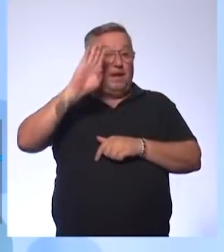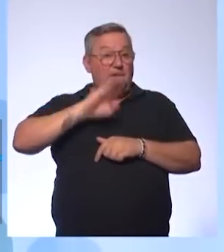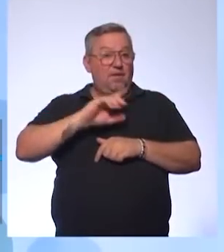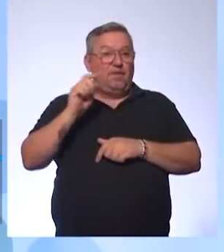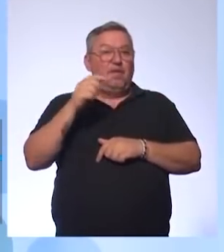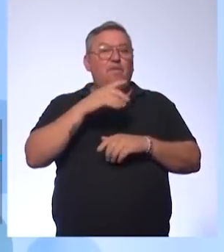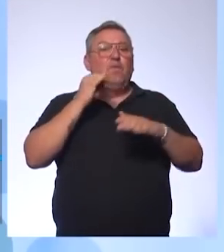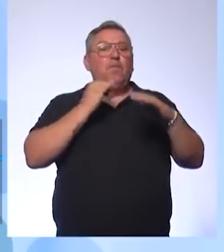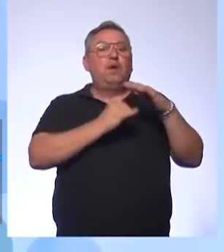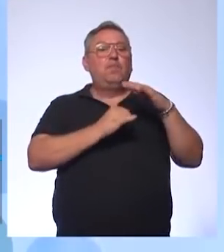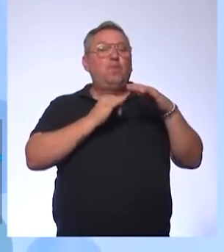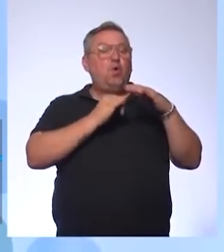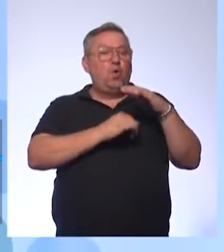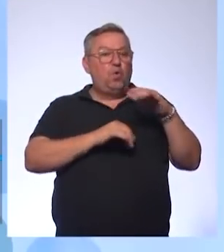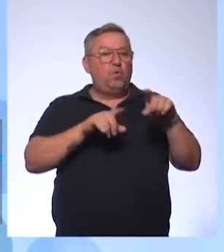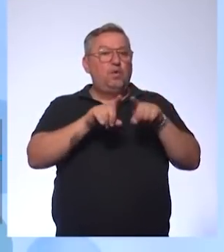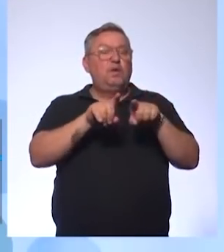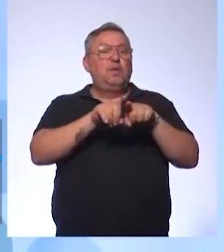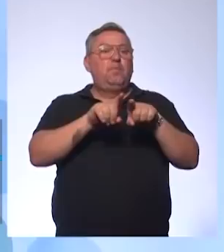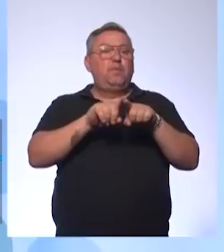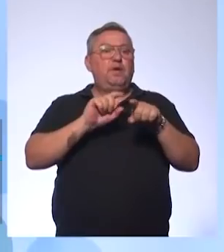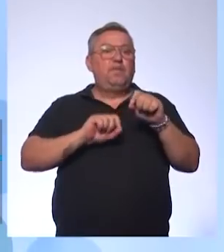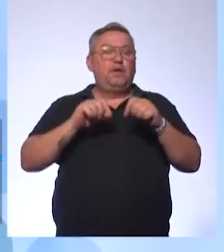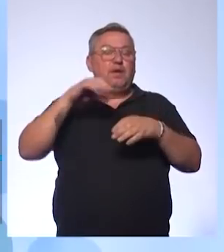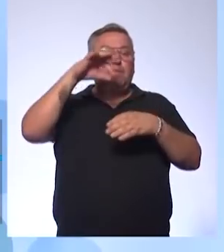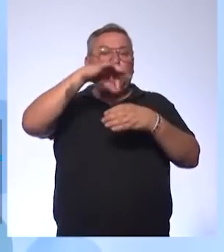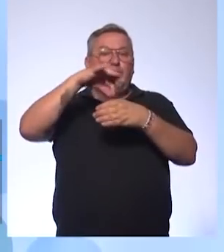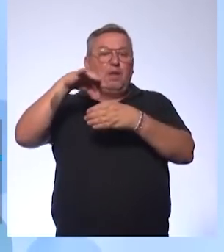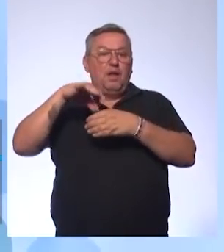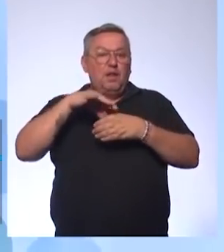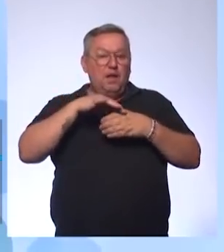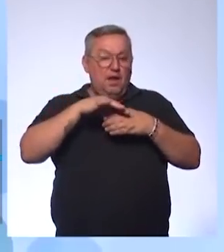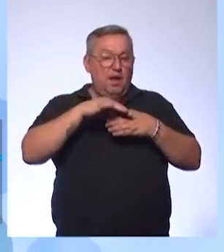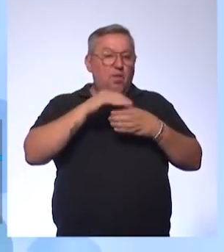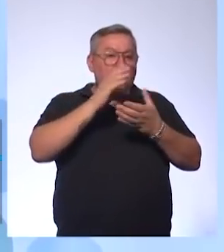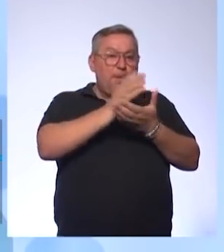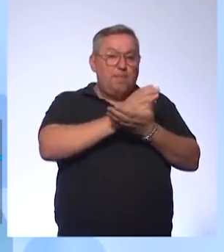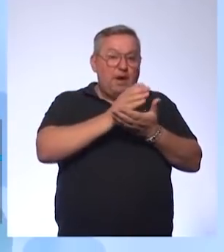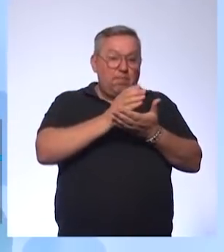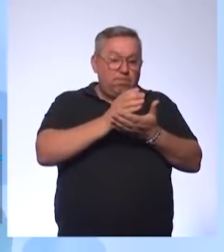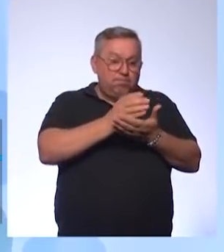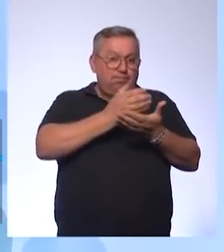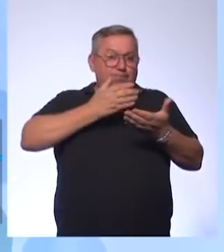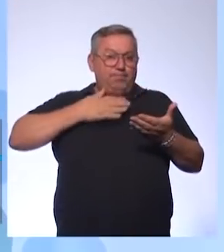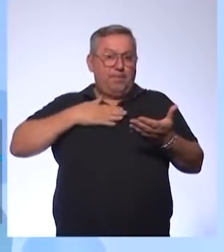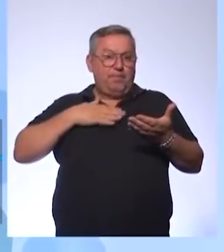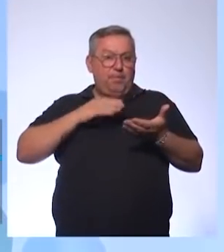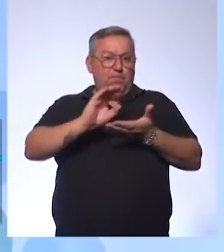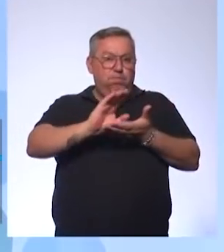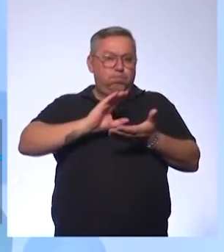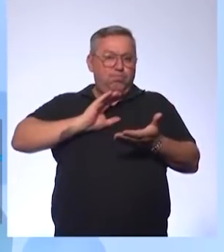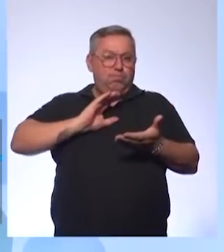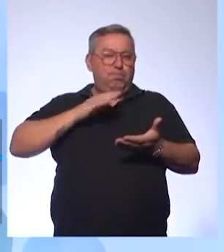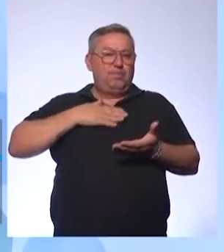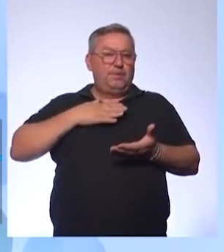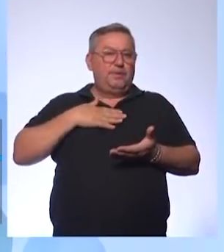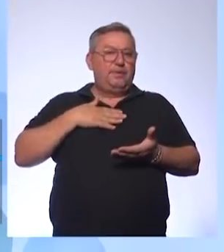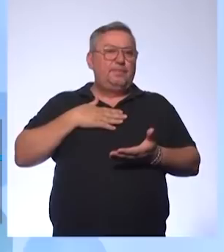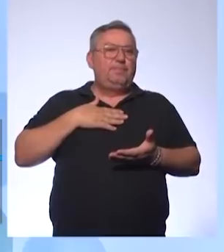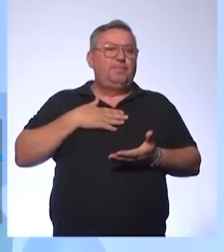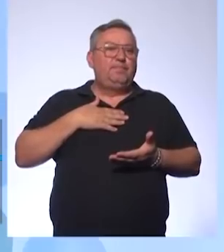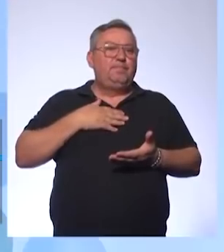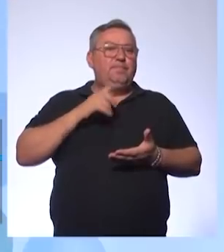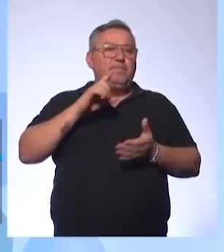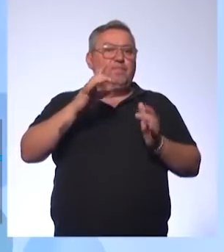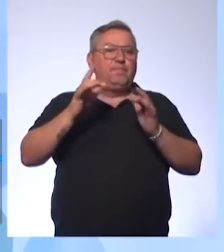pagar impostos, vocês vão ter que plantar uma parte de tudo que vocês plantarem vai vir para mim. Então, assim, é